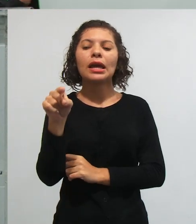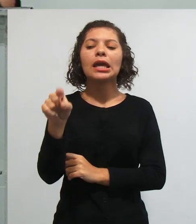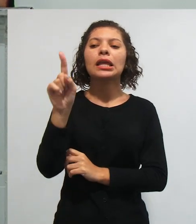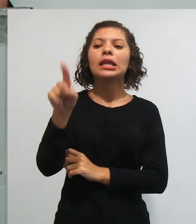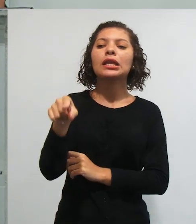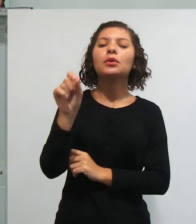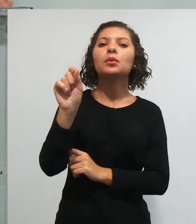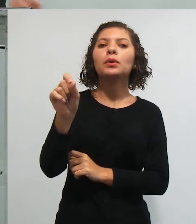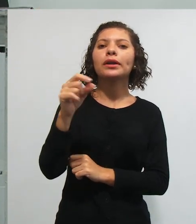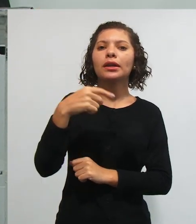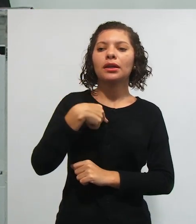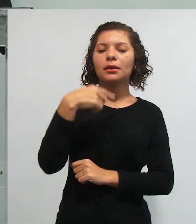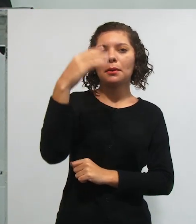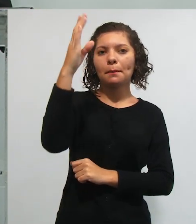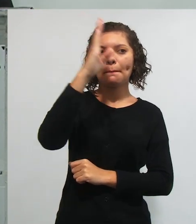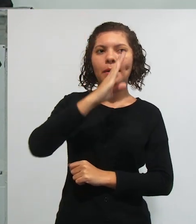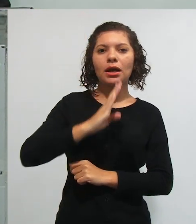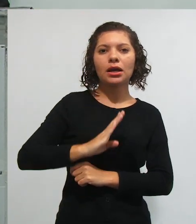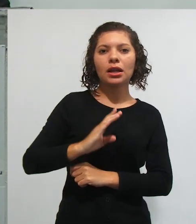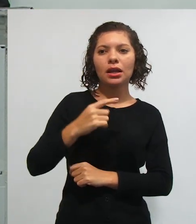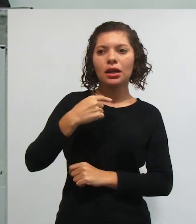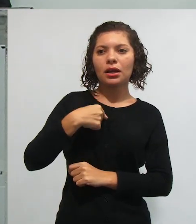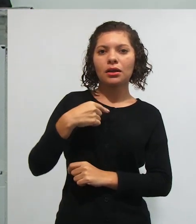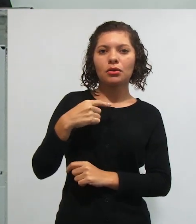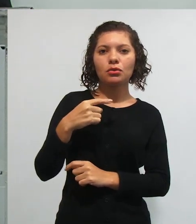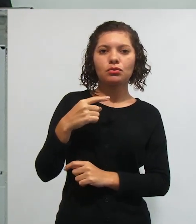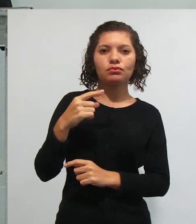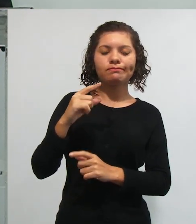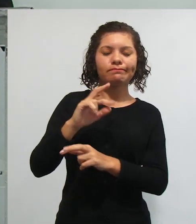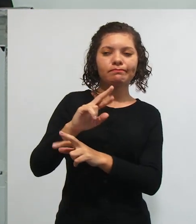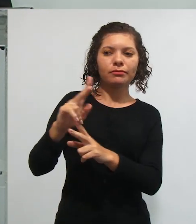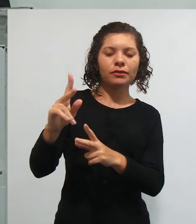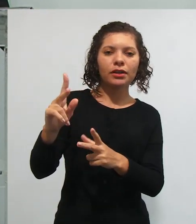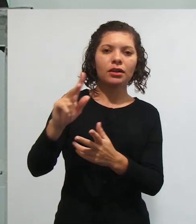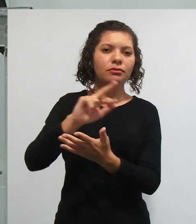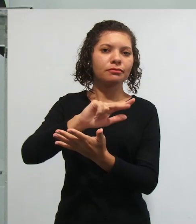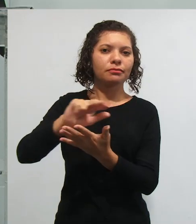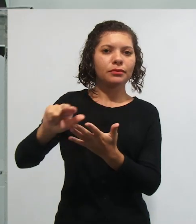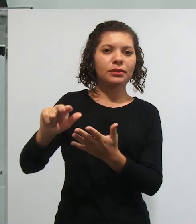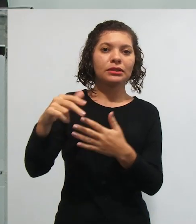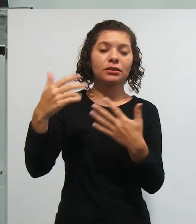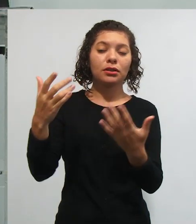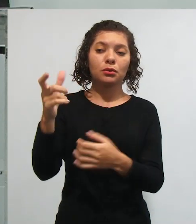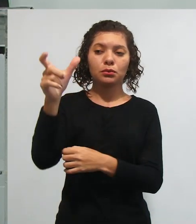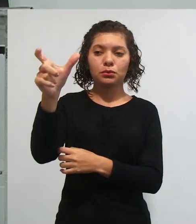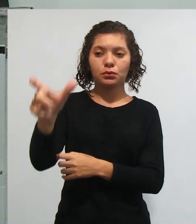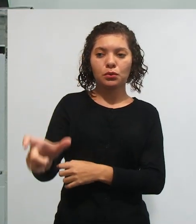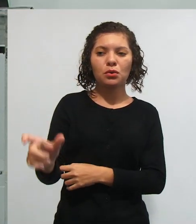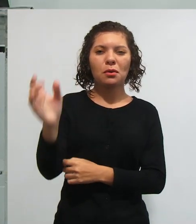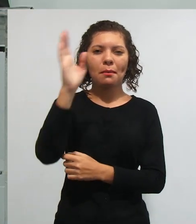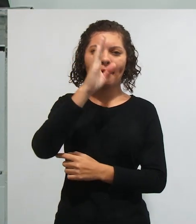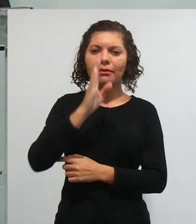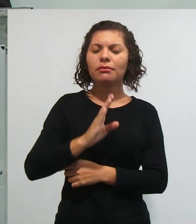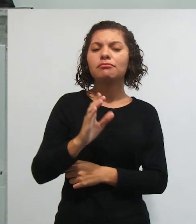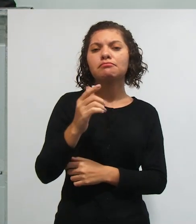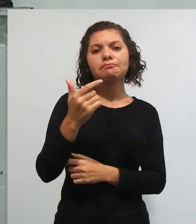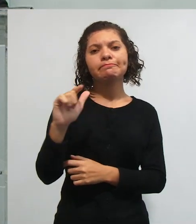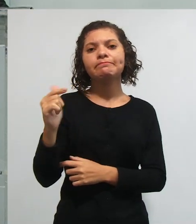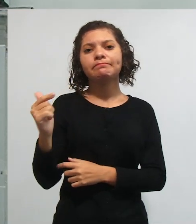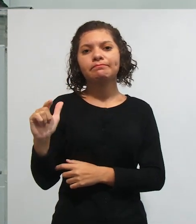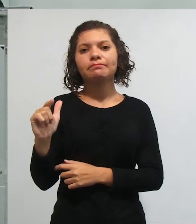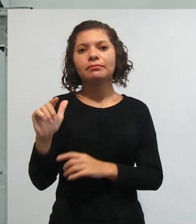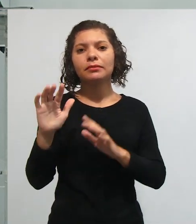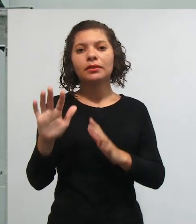então se eu sou brasileira e eu estou diferenciando o outro o outro não é brasileiro a